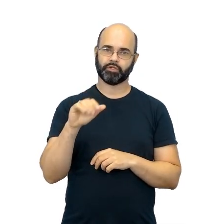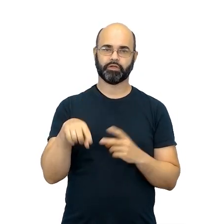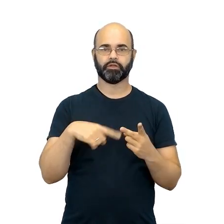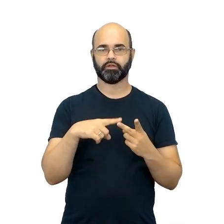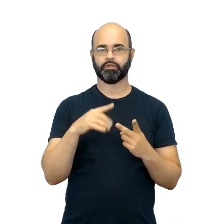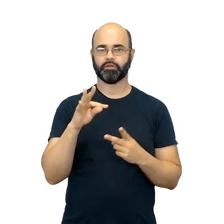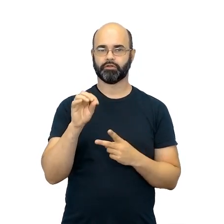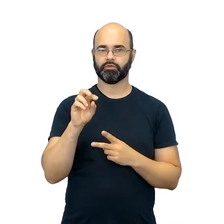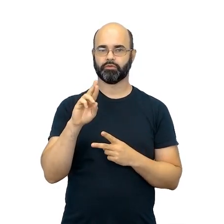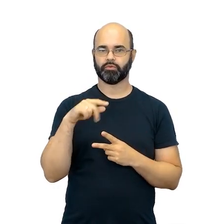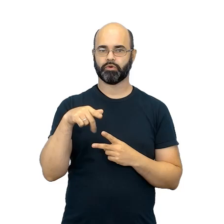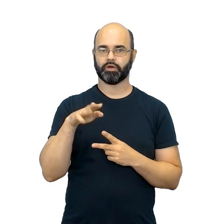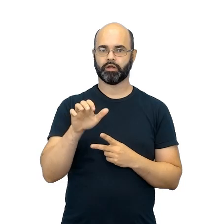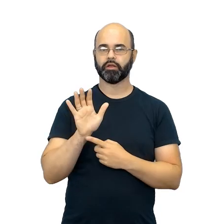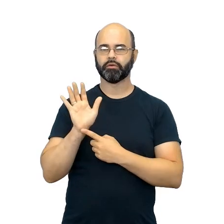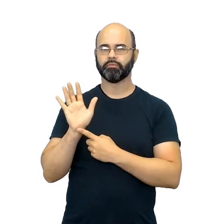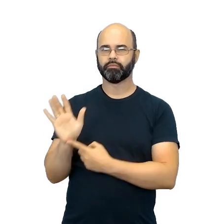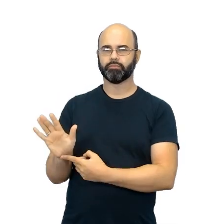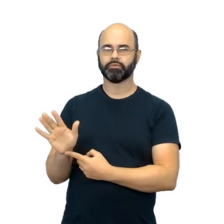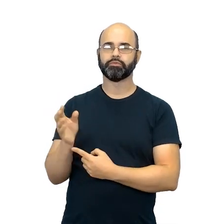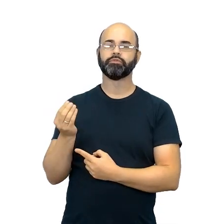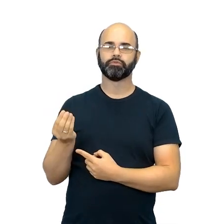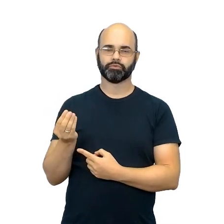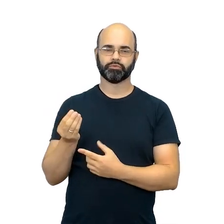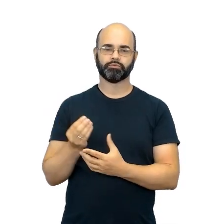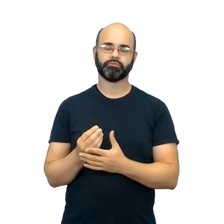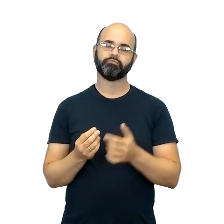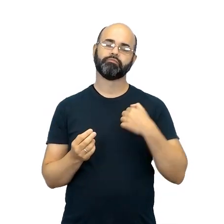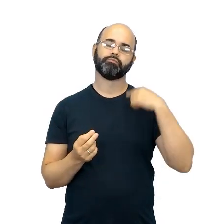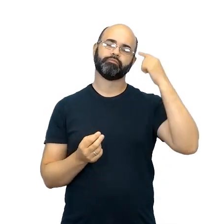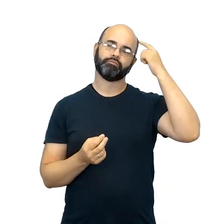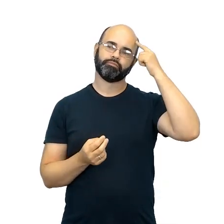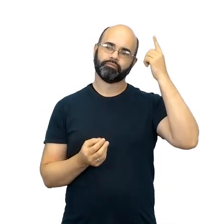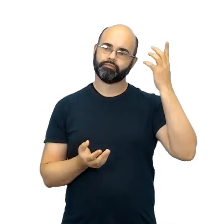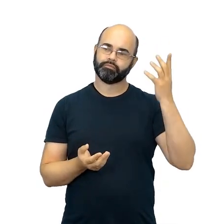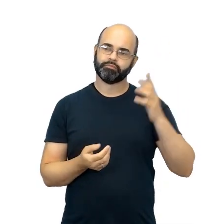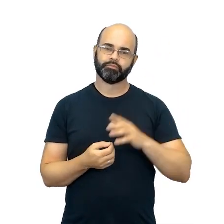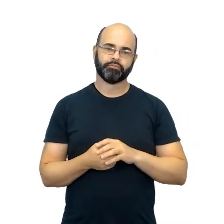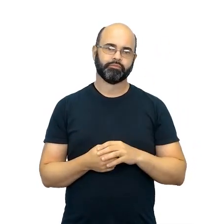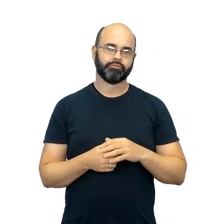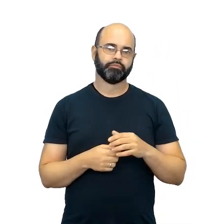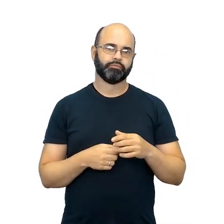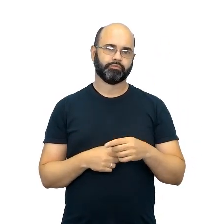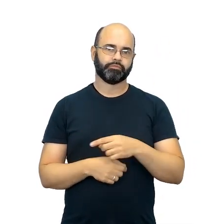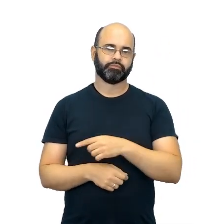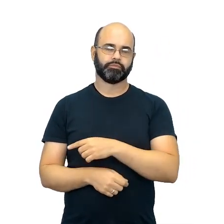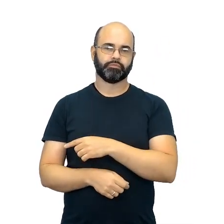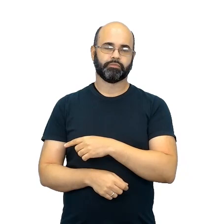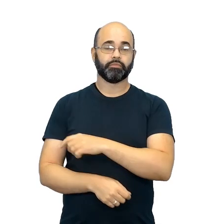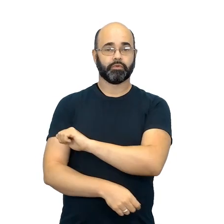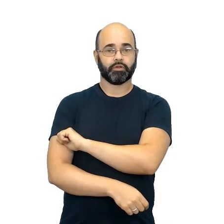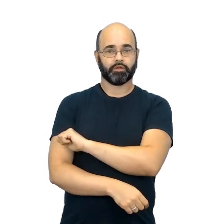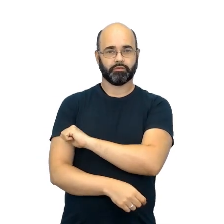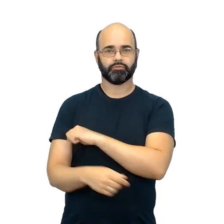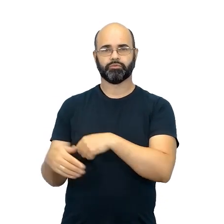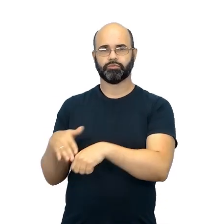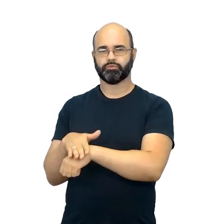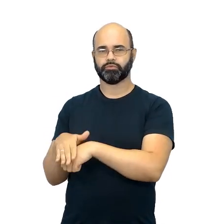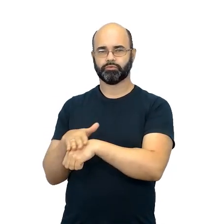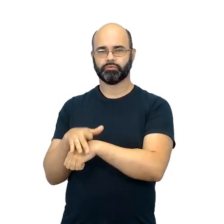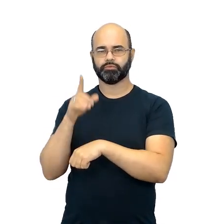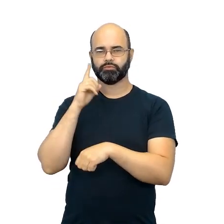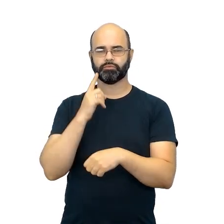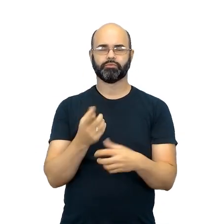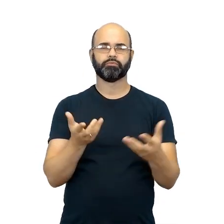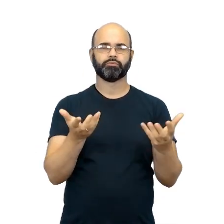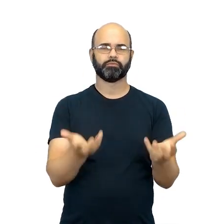questão. Eu pensei, né, assim, numa questão, né, de trabalhar com os alunos, que é discutir a relação entre eletricidade